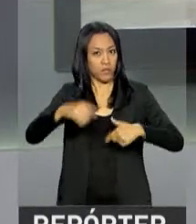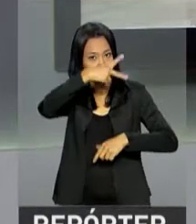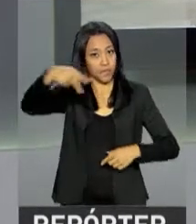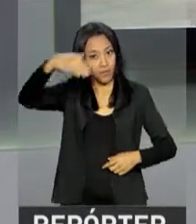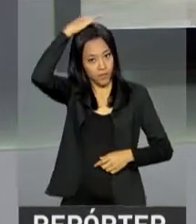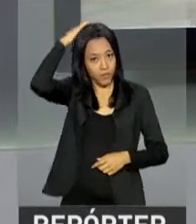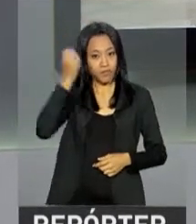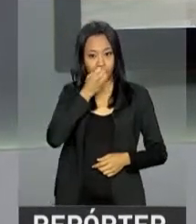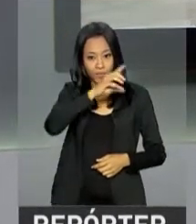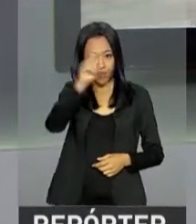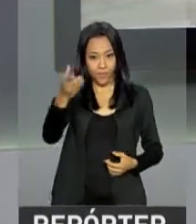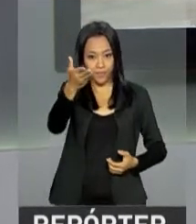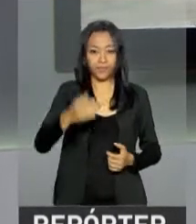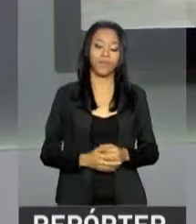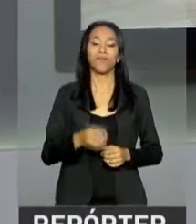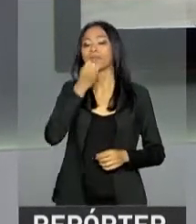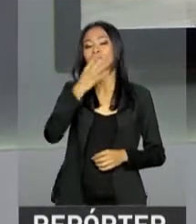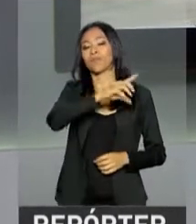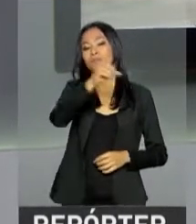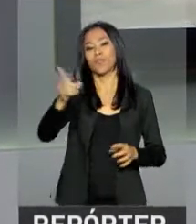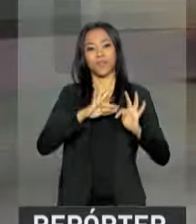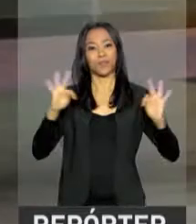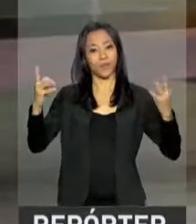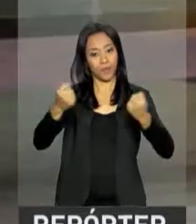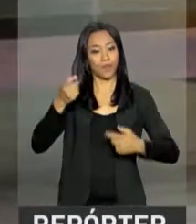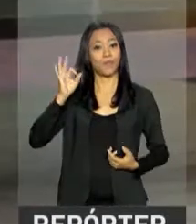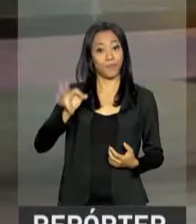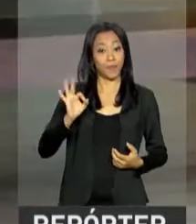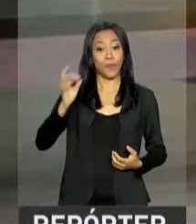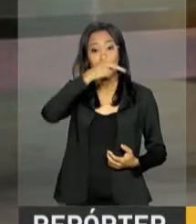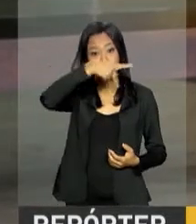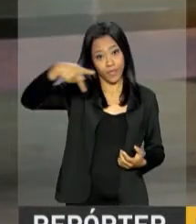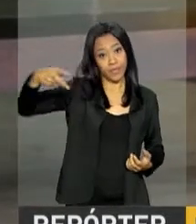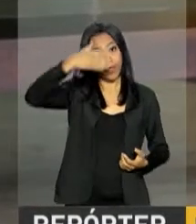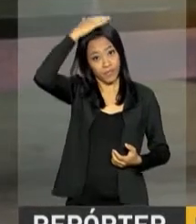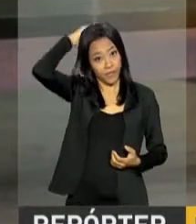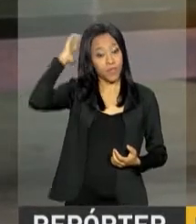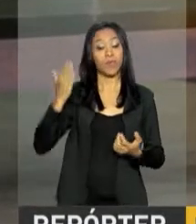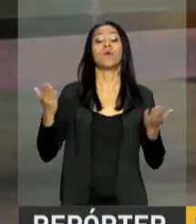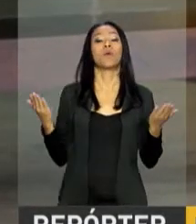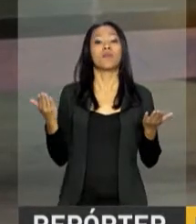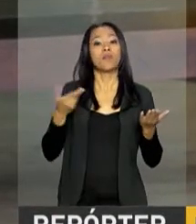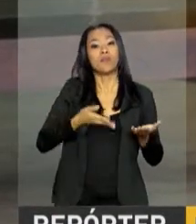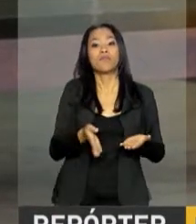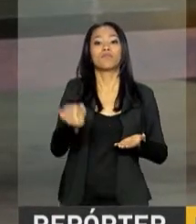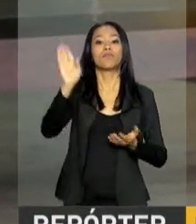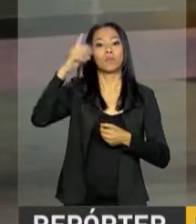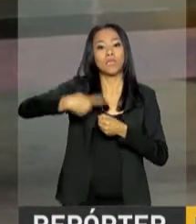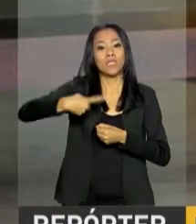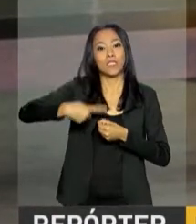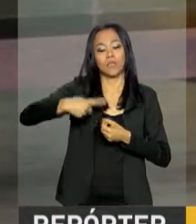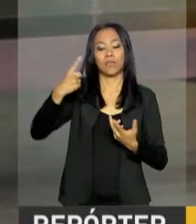você. Bom dia, Carla. Bom dia a todos. Exatamente, Carla. O presidente Michel Temer cumpre agenda no interior do estado de São Paulo